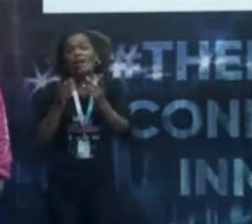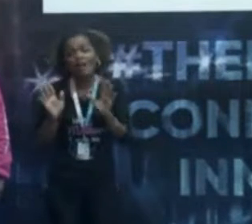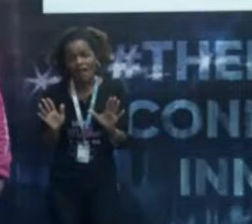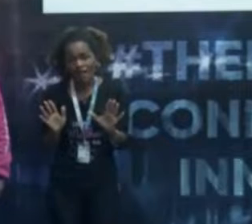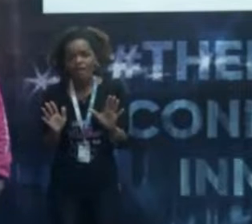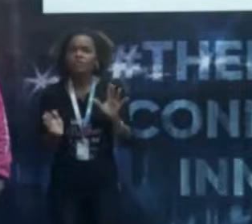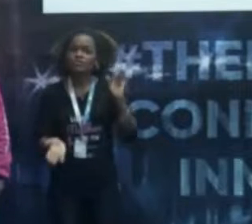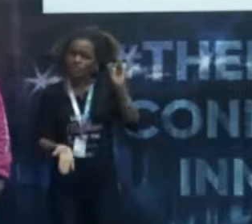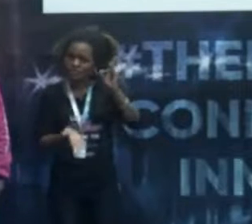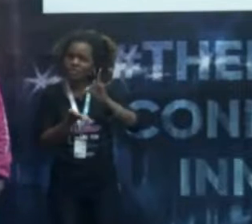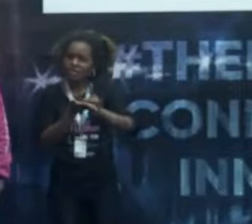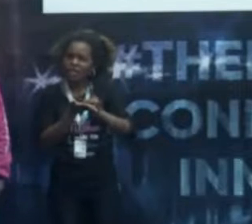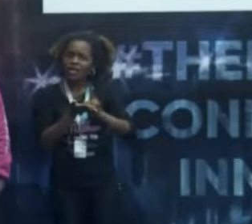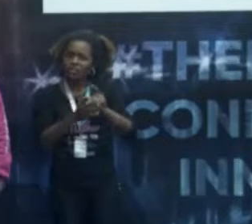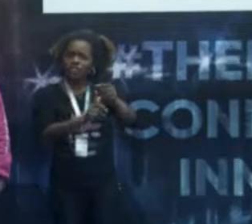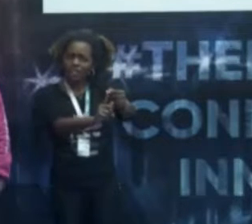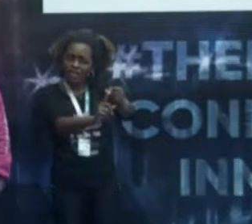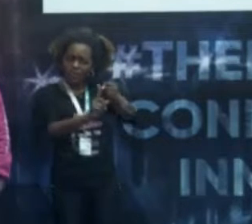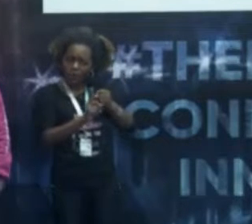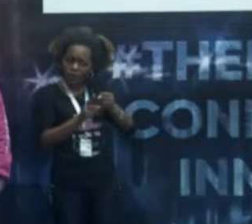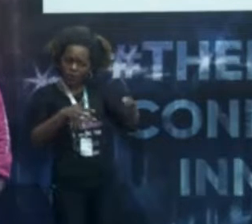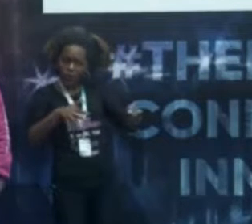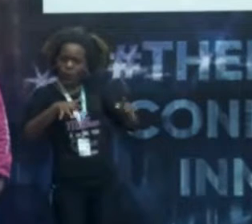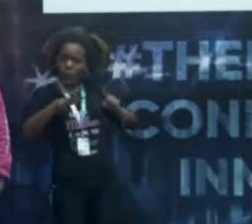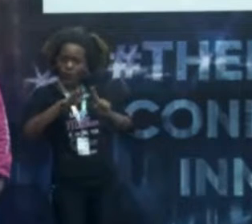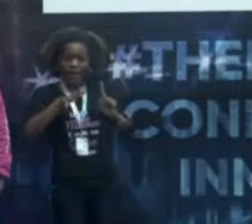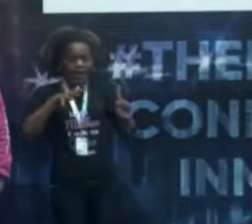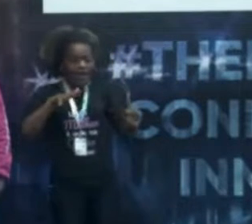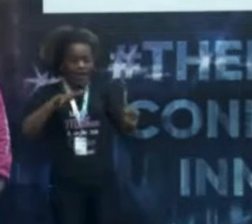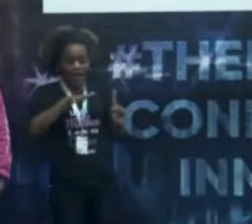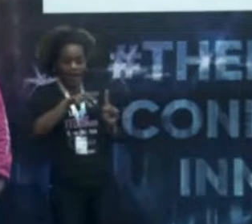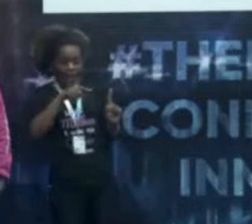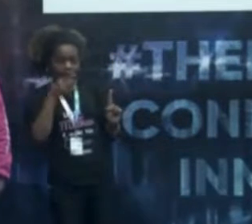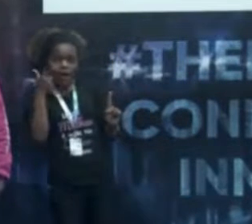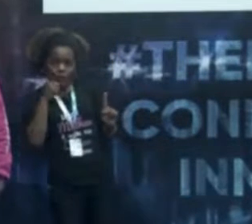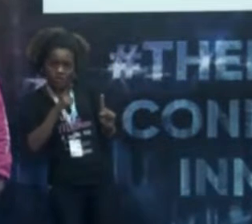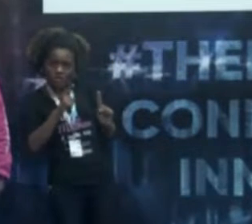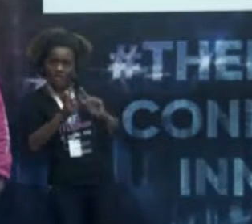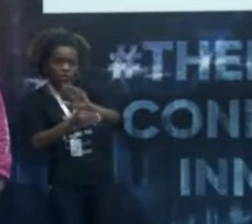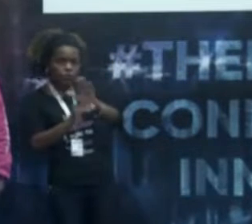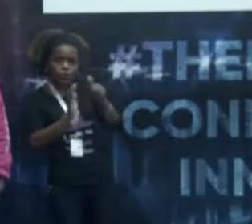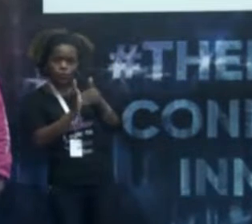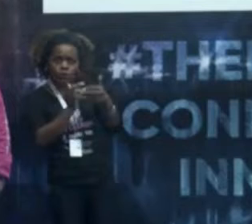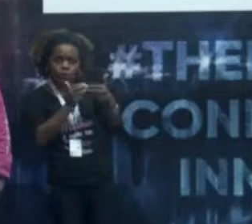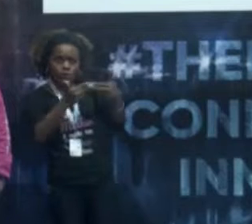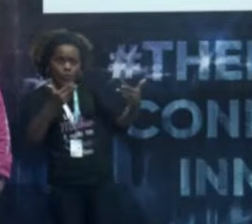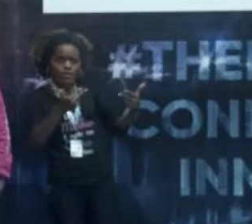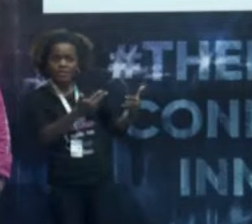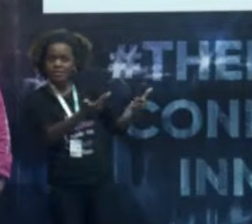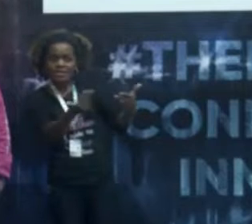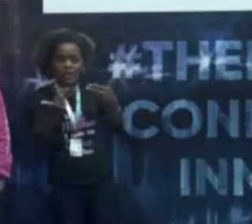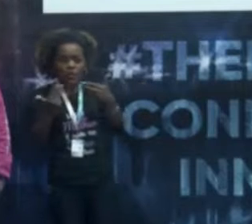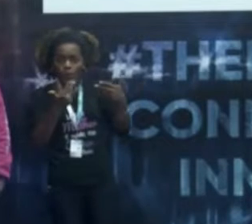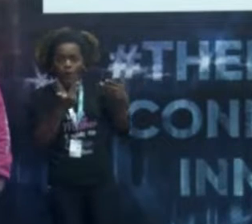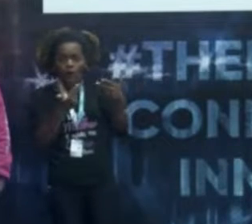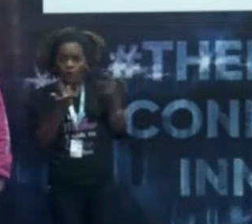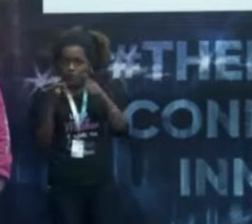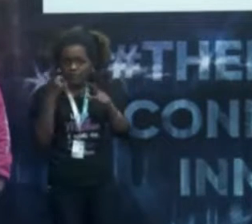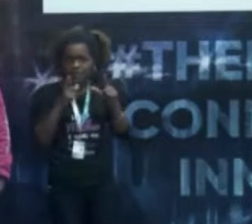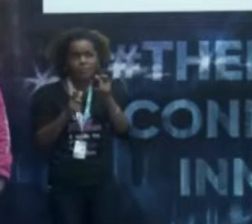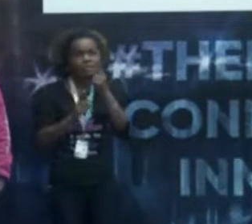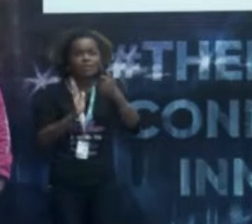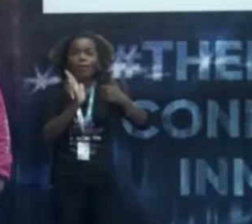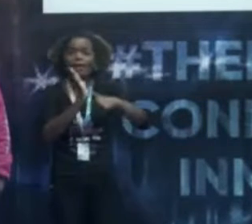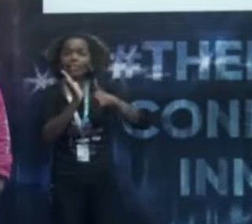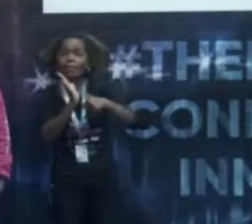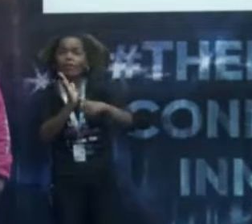né? Essa pessoa consegue fazer tudo que as outras pessoas conseguem fazer, né? Como é que ela vai bater o ponto dela? Como é que ela vai pegar uma